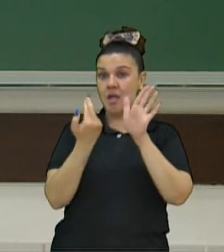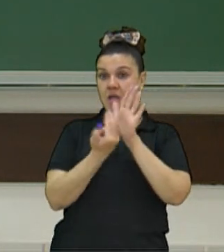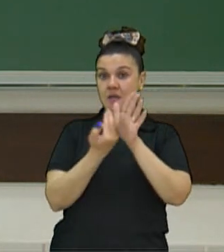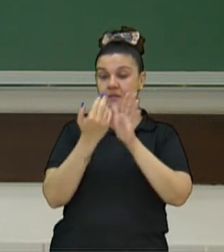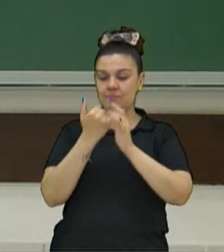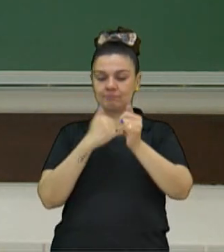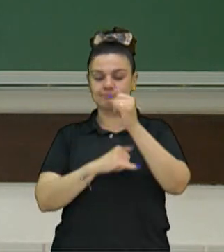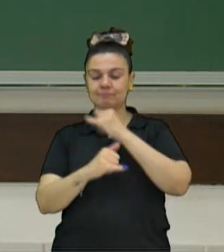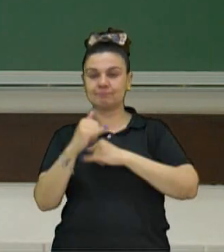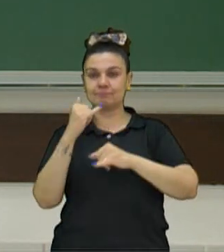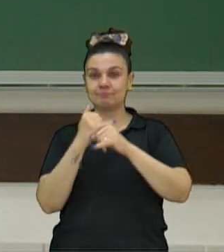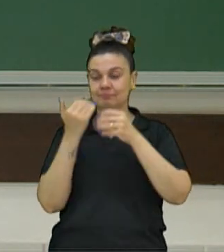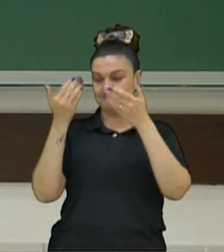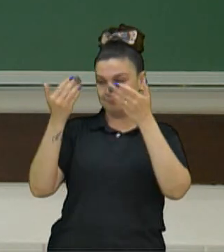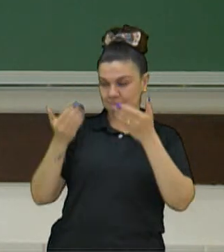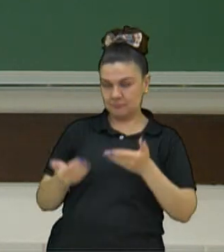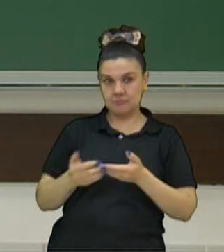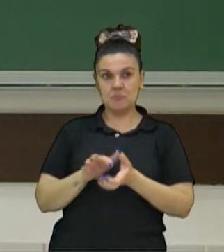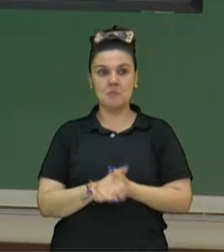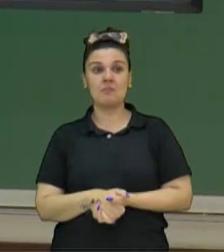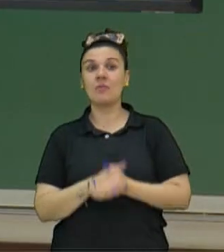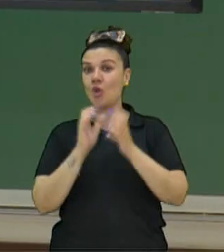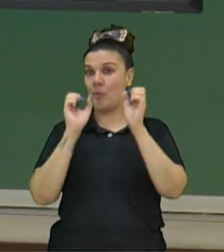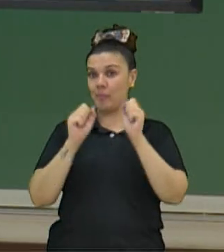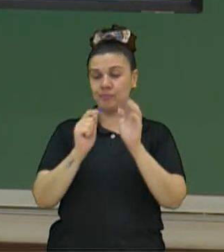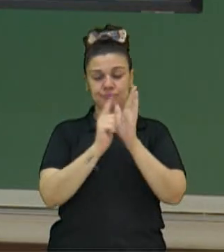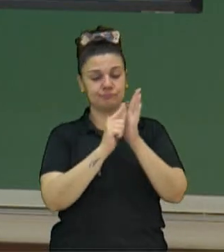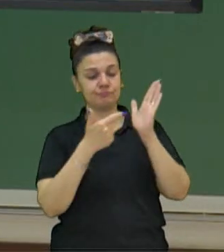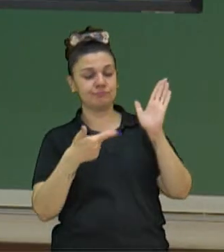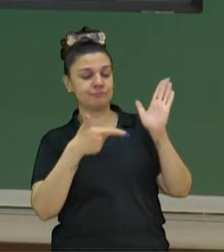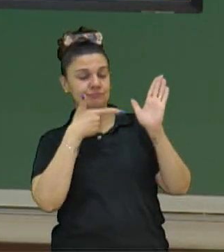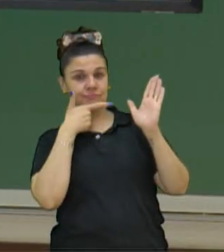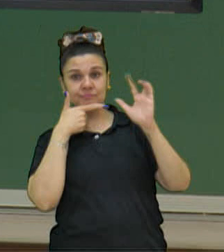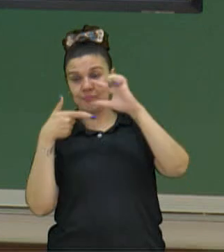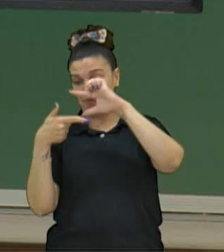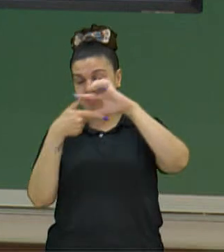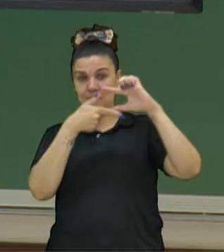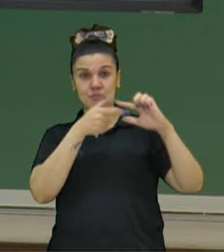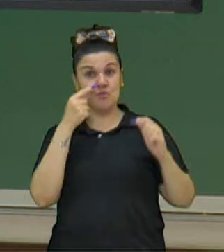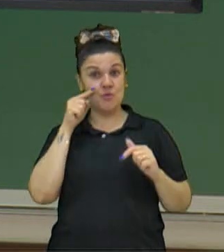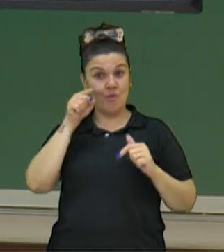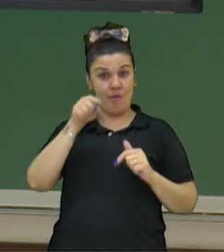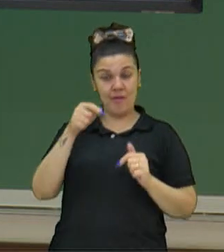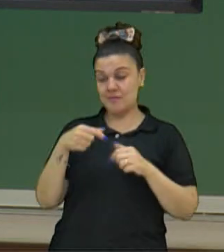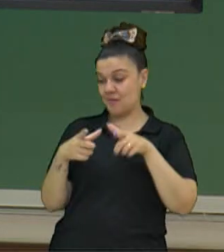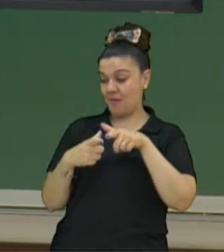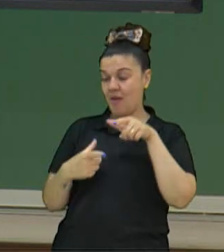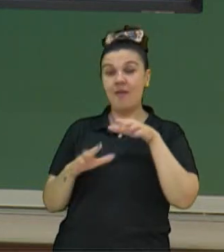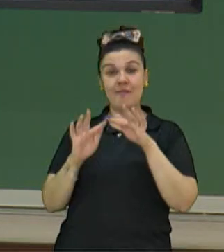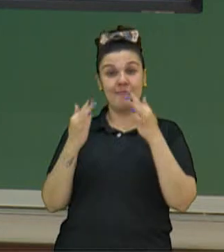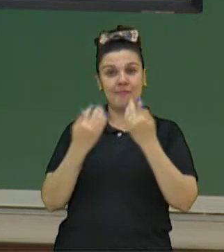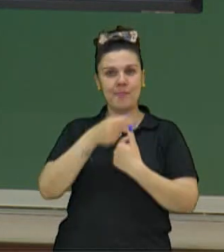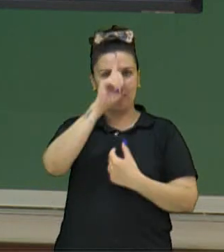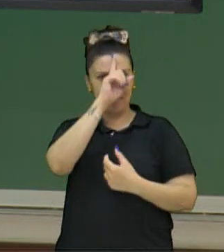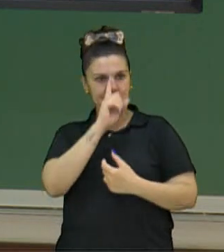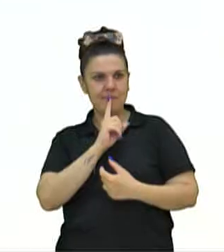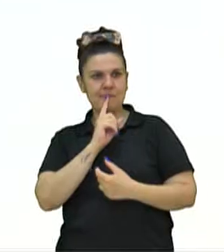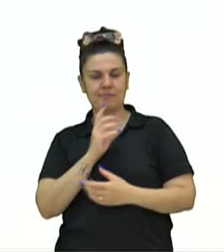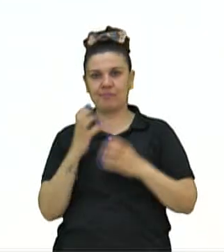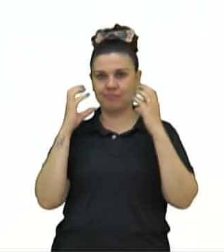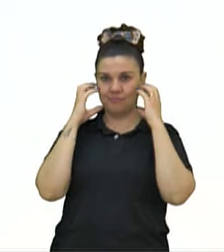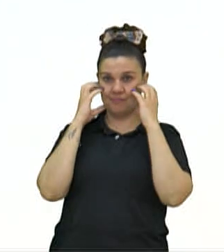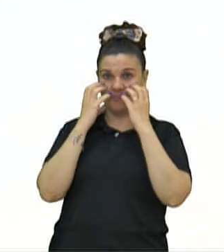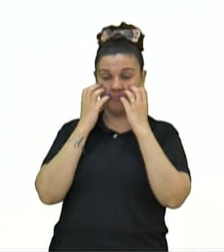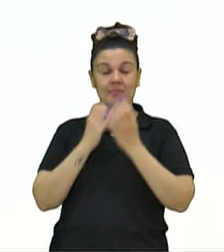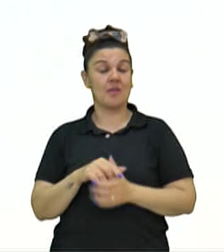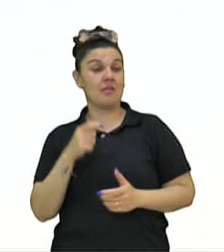de revista que eu posso ter? Eu posso ter um gibi online lá, isso aqui dos Simpsons. Eu não preciso mais comprar, tem alguns